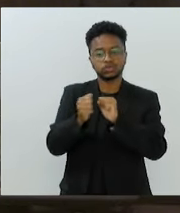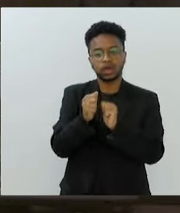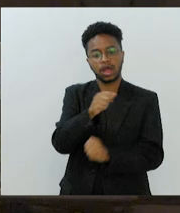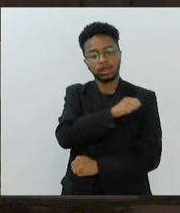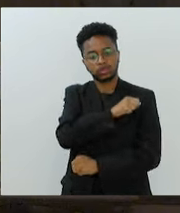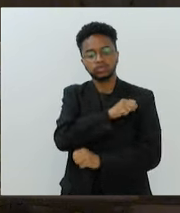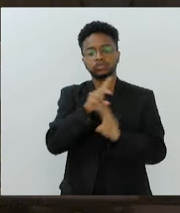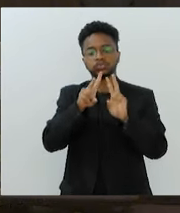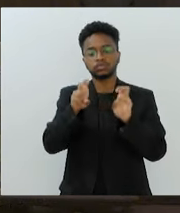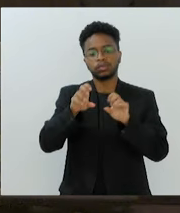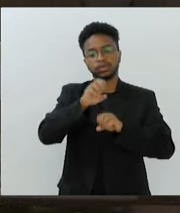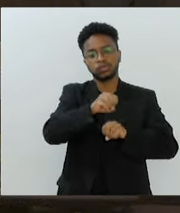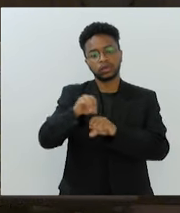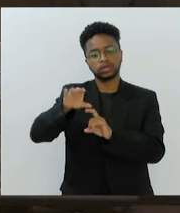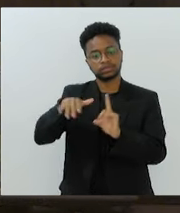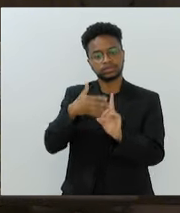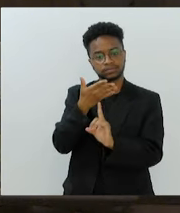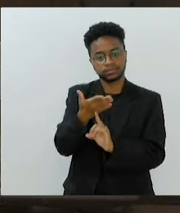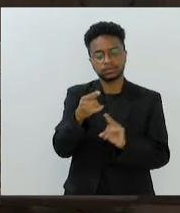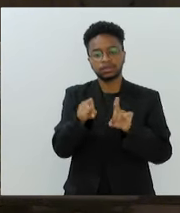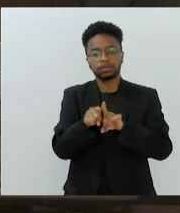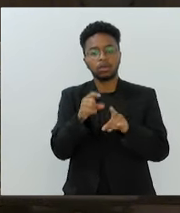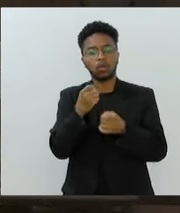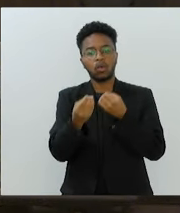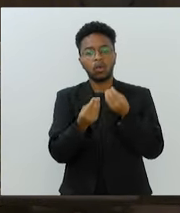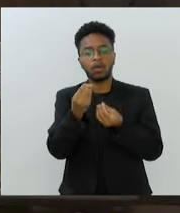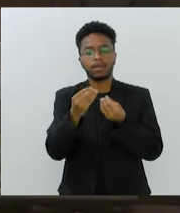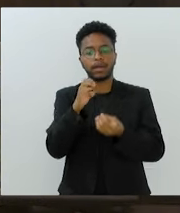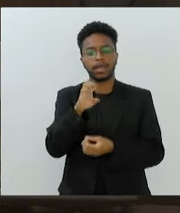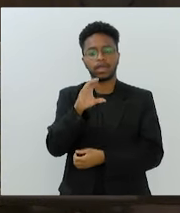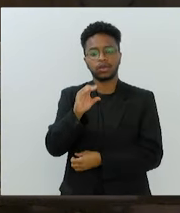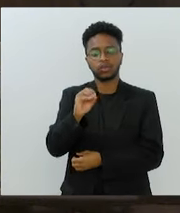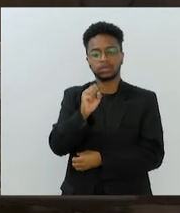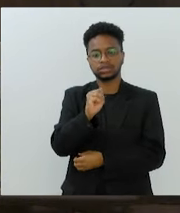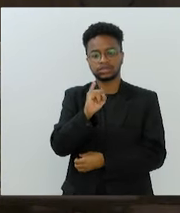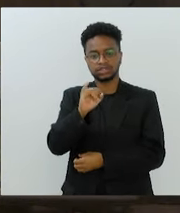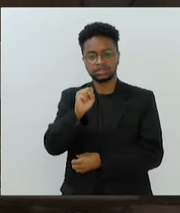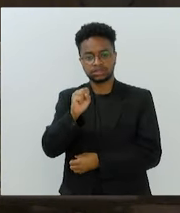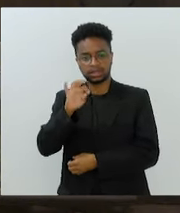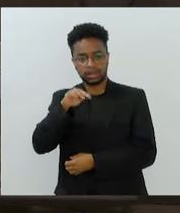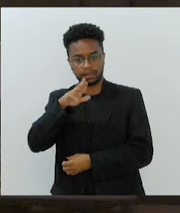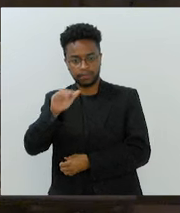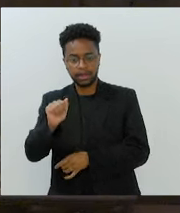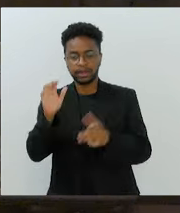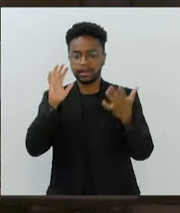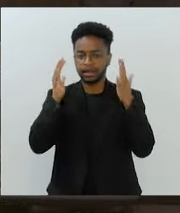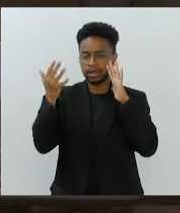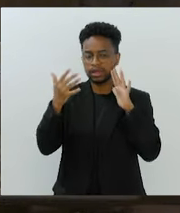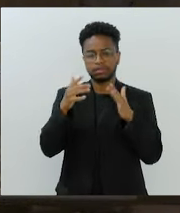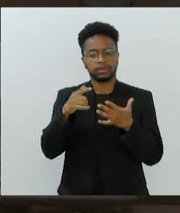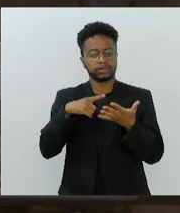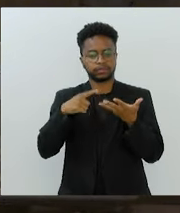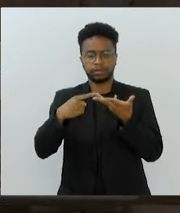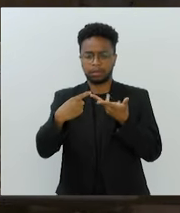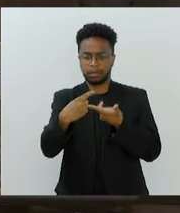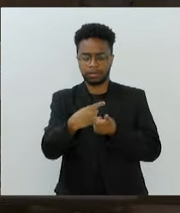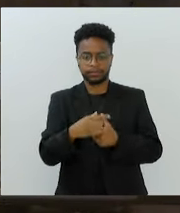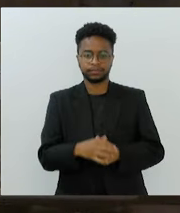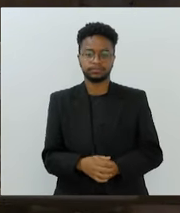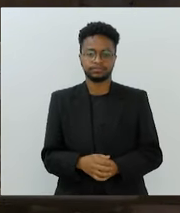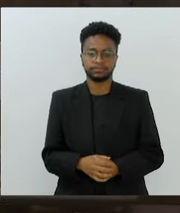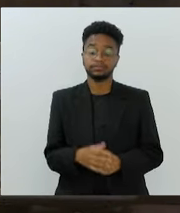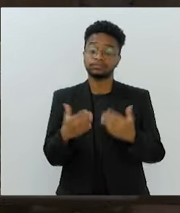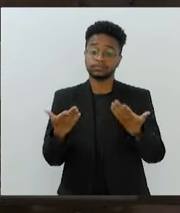educação ambiental, ecossistema, clima, cadeia alimentar, etc, etc. Então, e depois